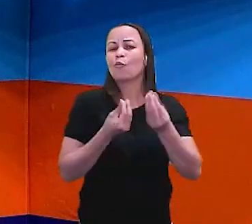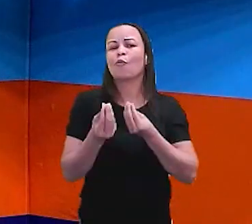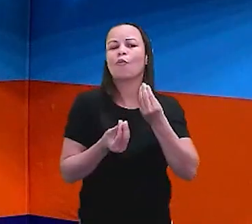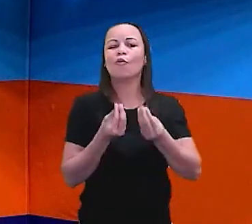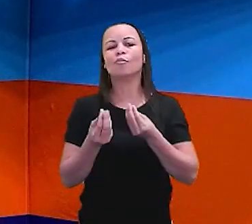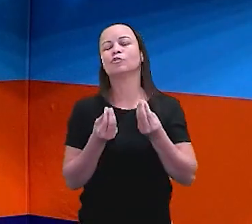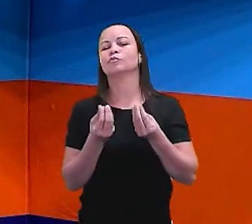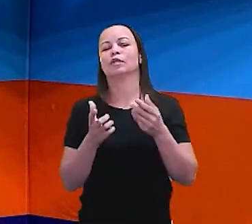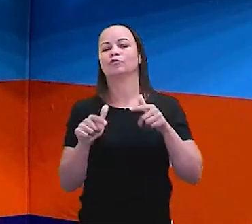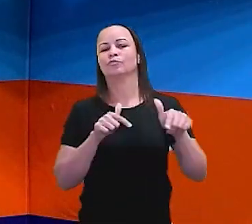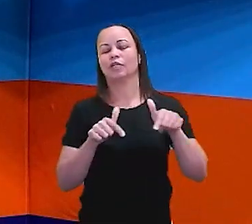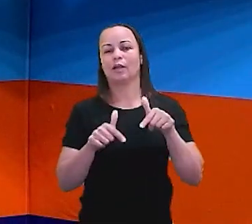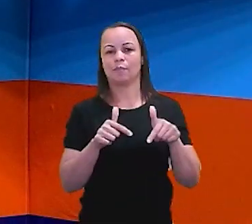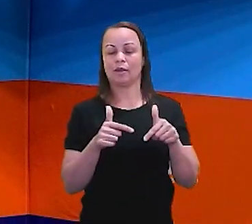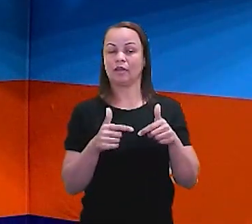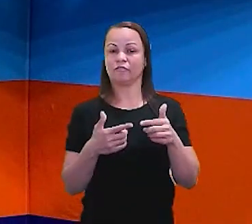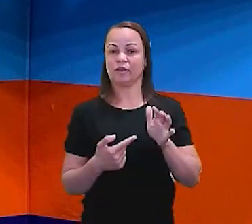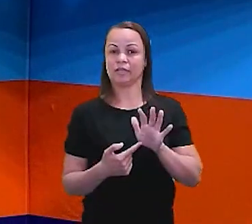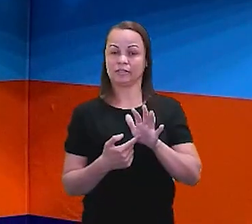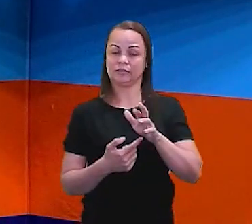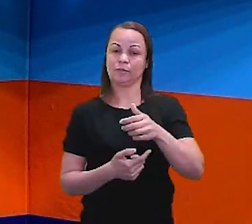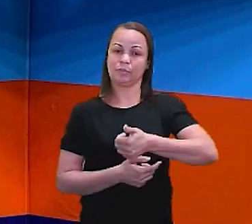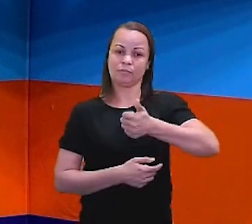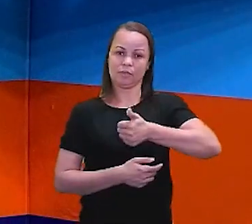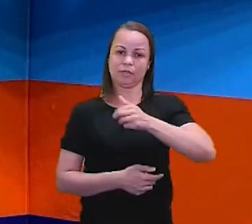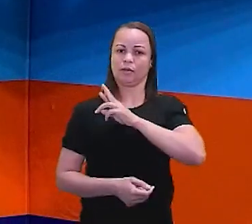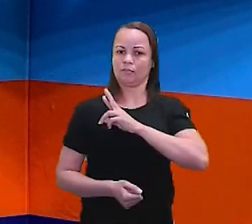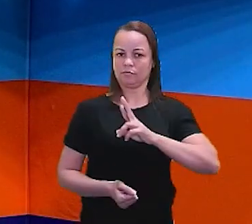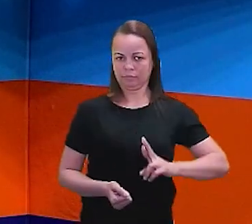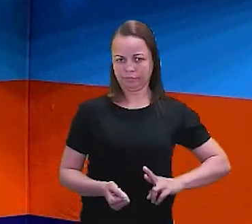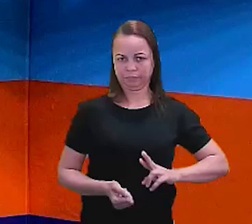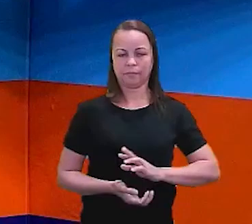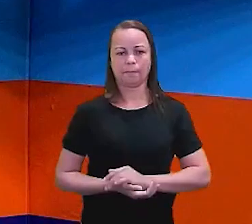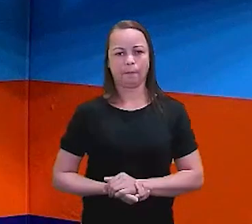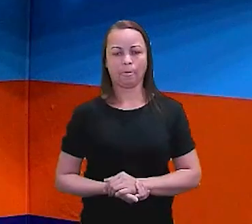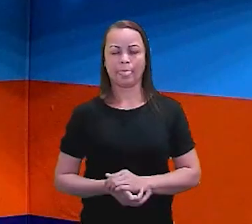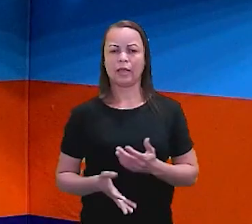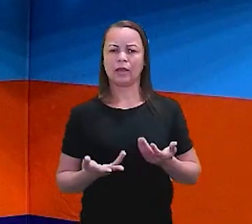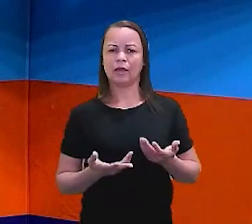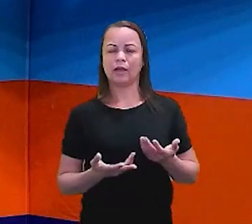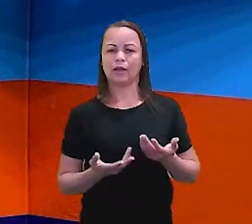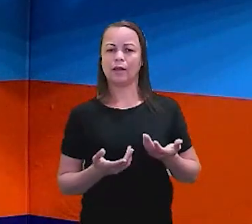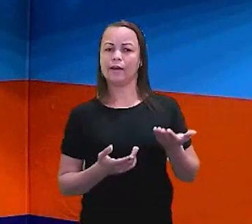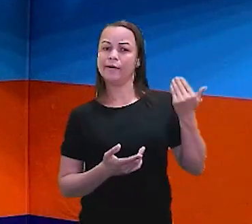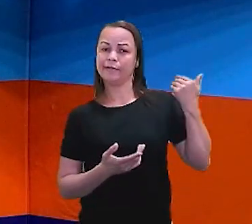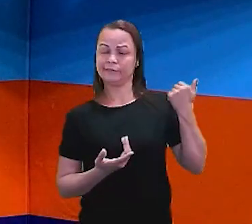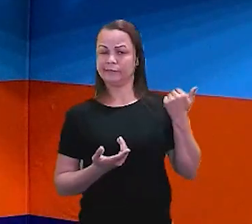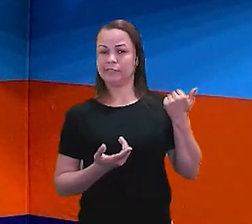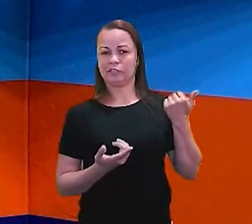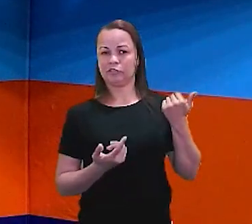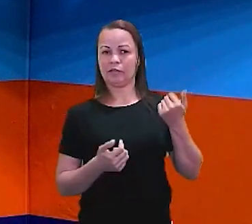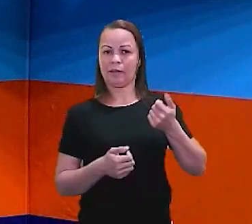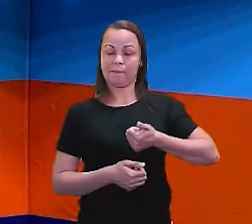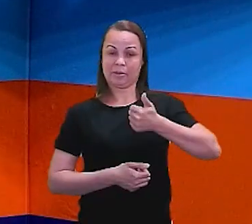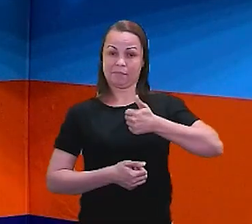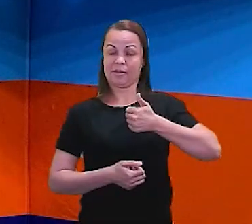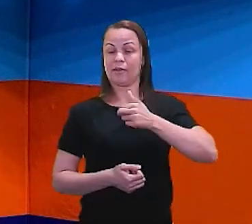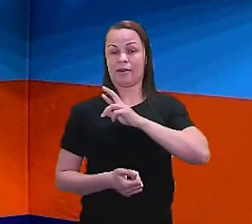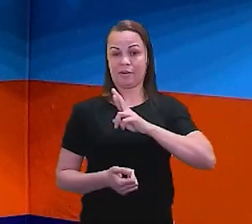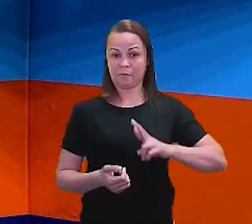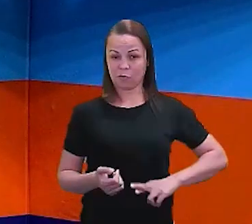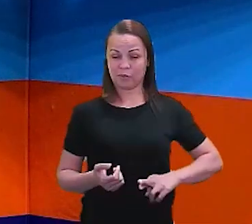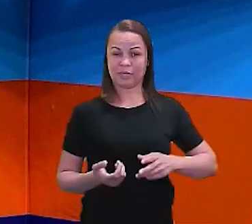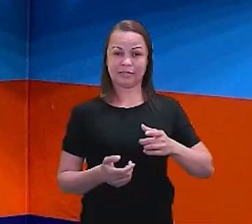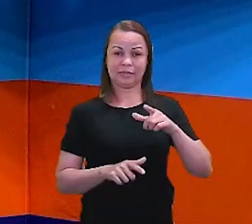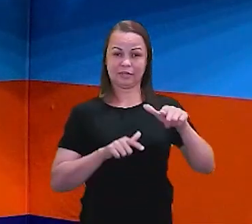de trabalho referente à Primeira República. Lembrando que, até antes da Primeira República, a gente não tinha trabalhadores